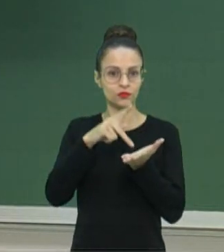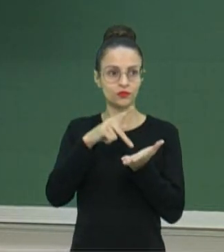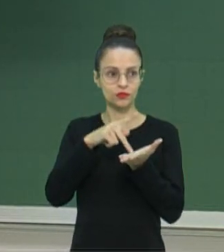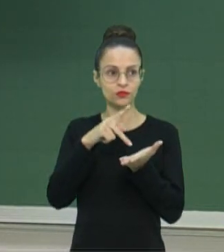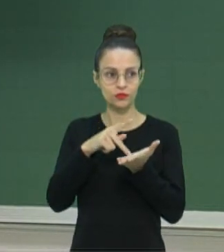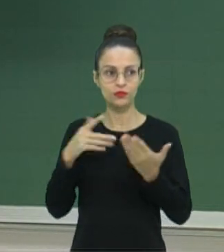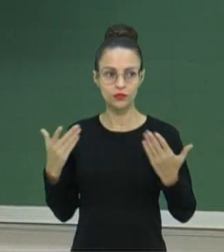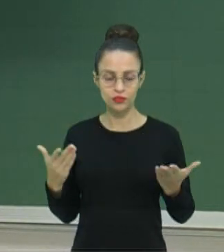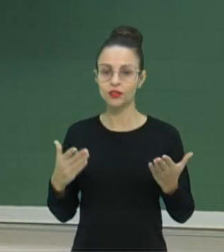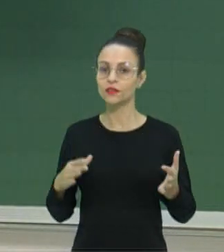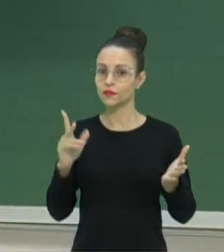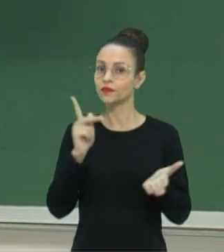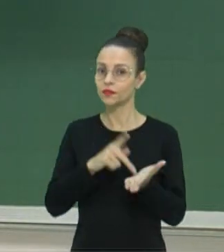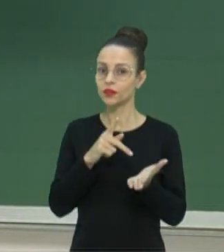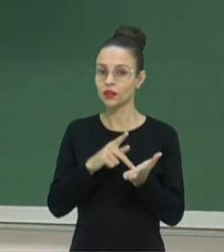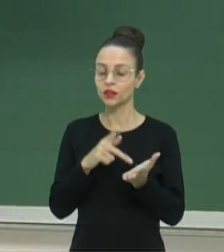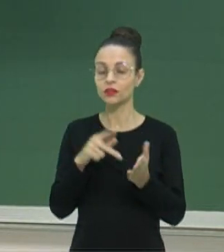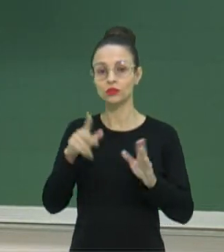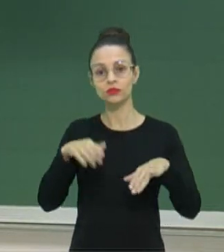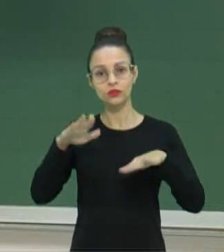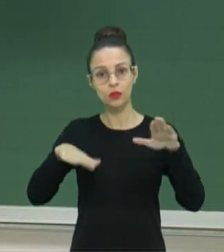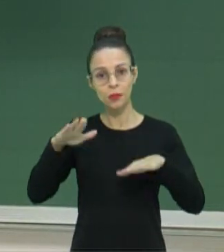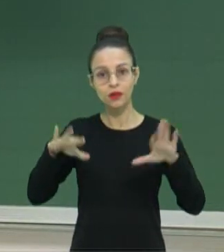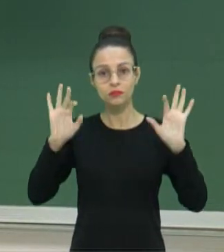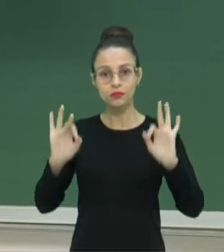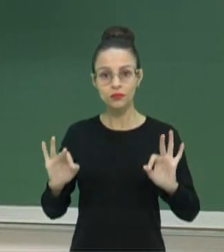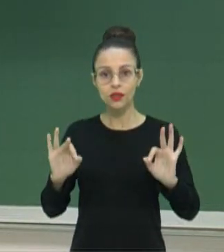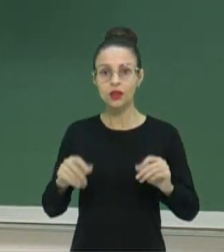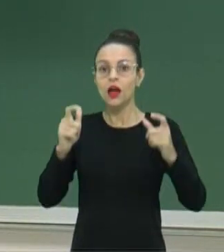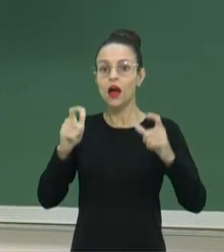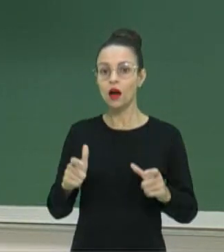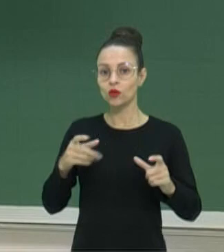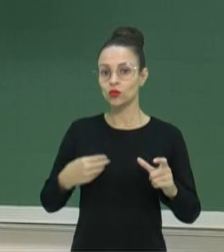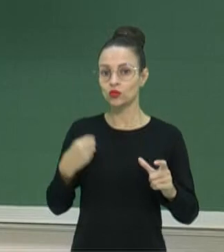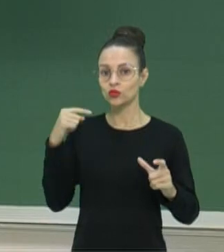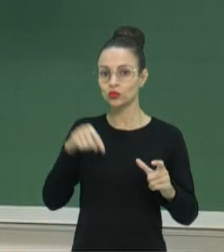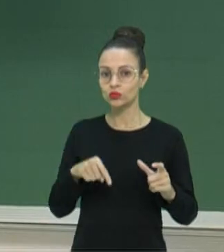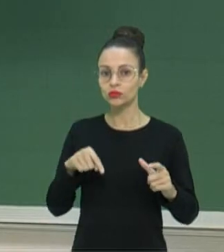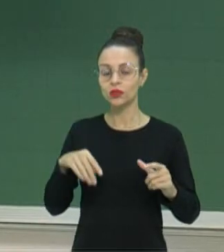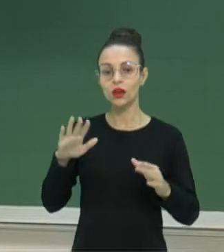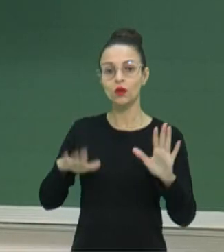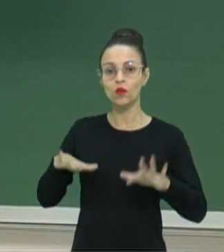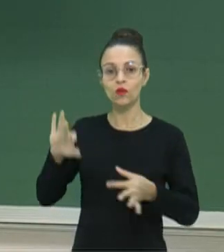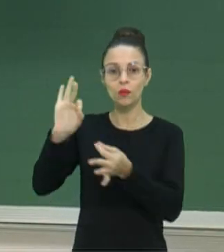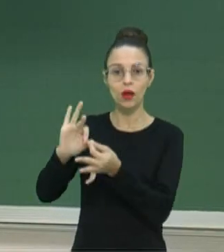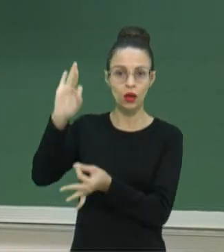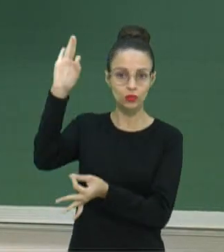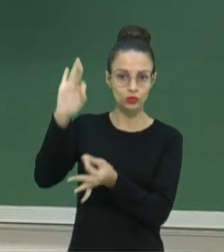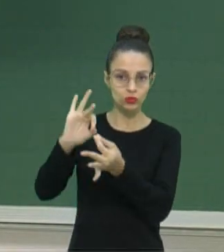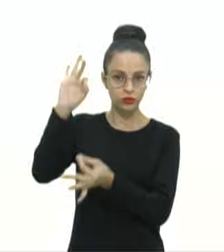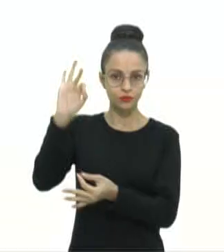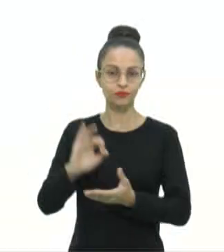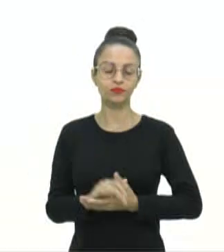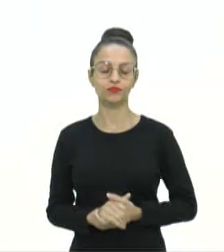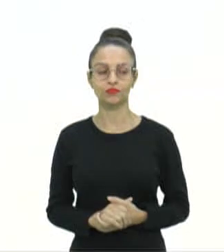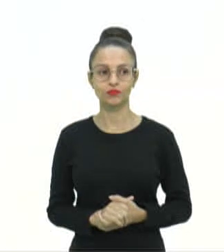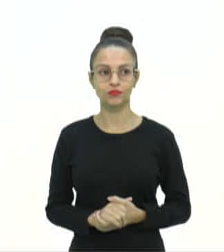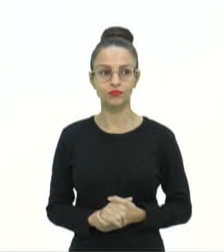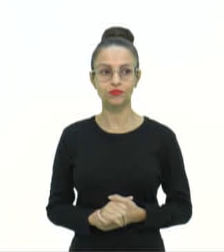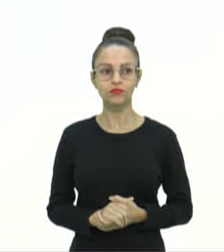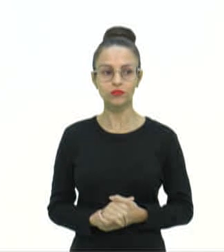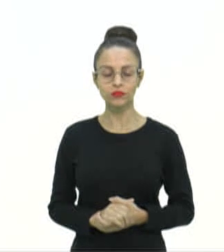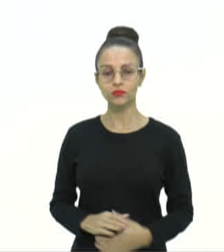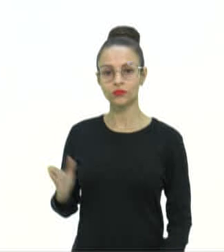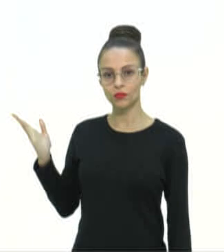verdadeira, né? Realmente, né? Isso vai depender realmente do referencial ali conforme a altura tomada. Agora essa